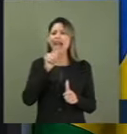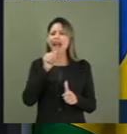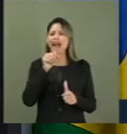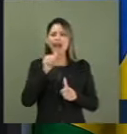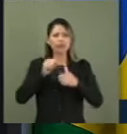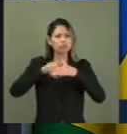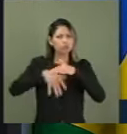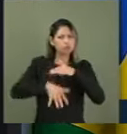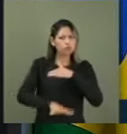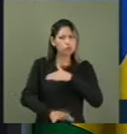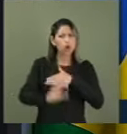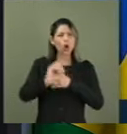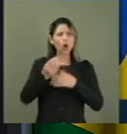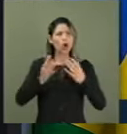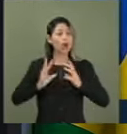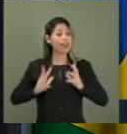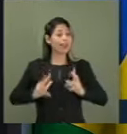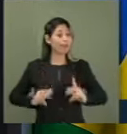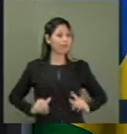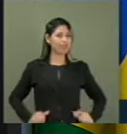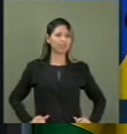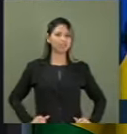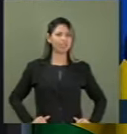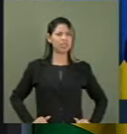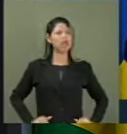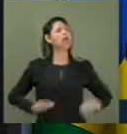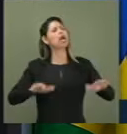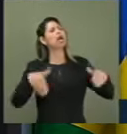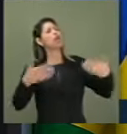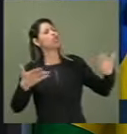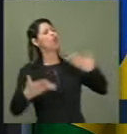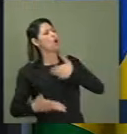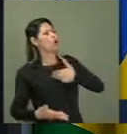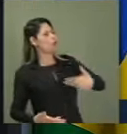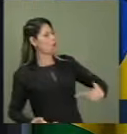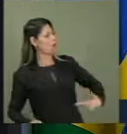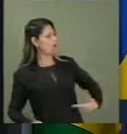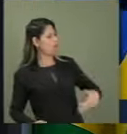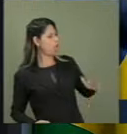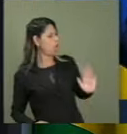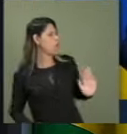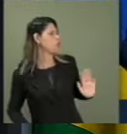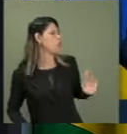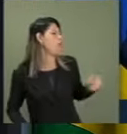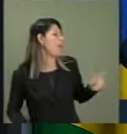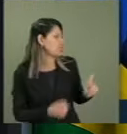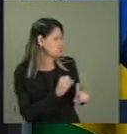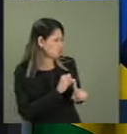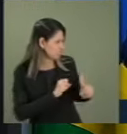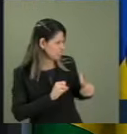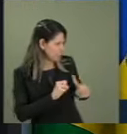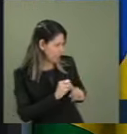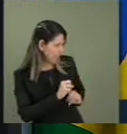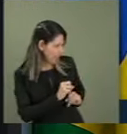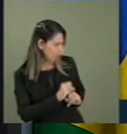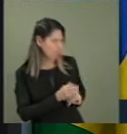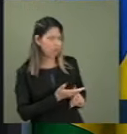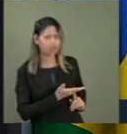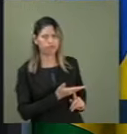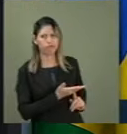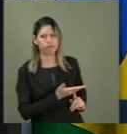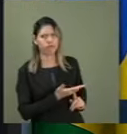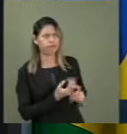esse governo trabalhando pela saúde de quem mais precisa? O discurso de que é social? Pelo amor de